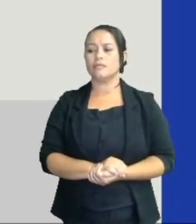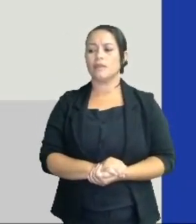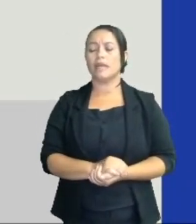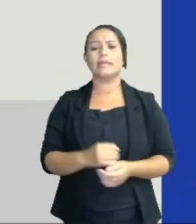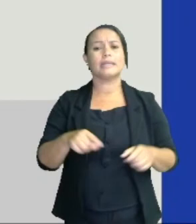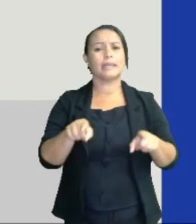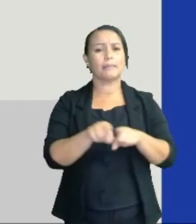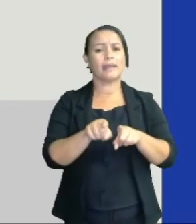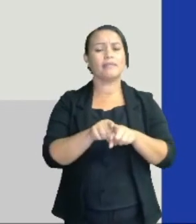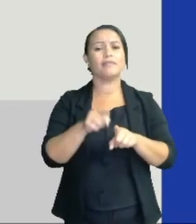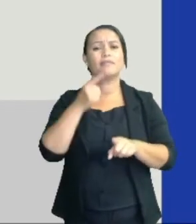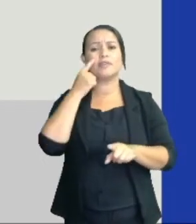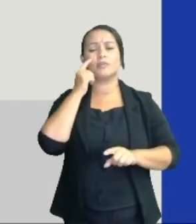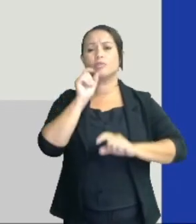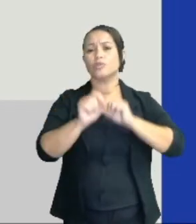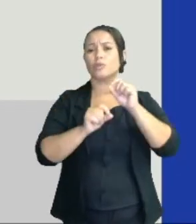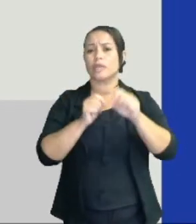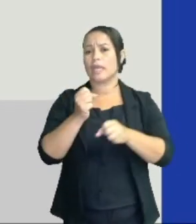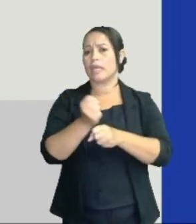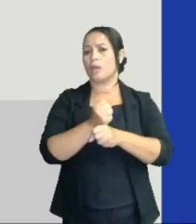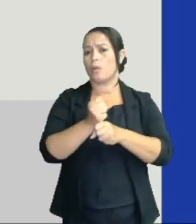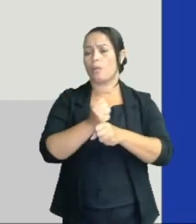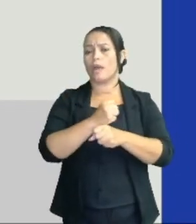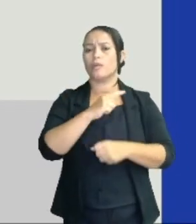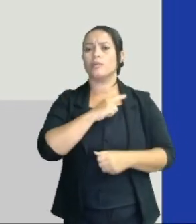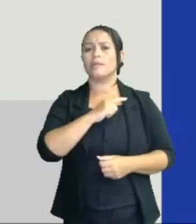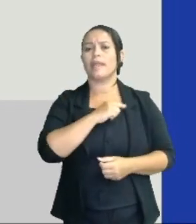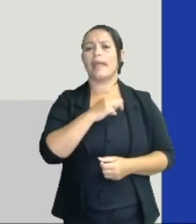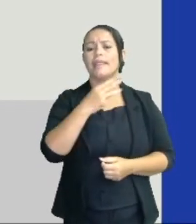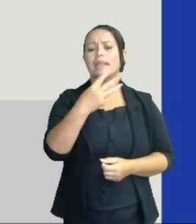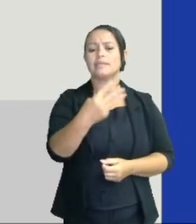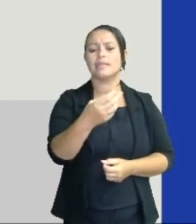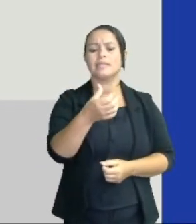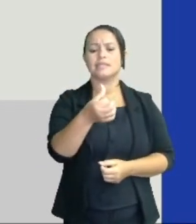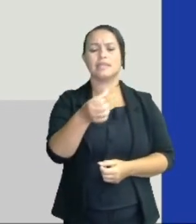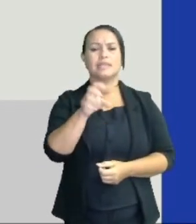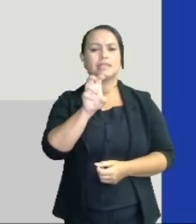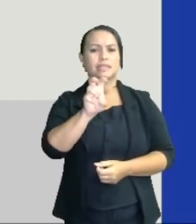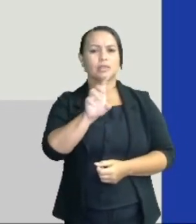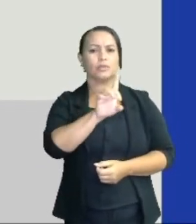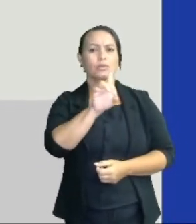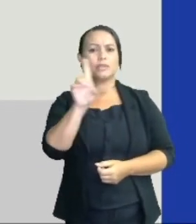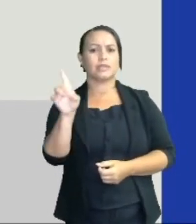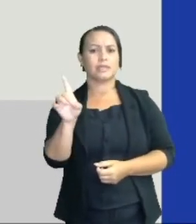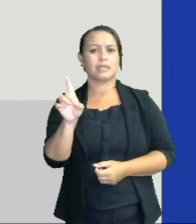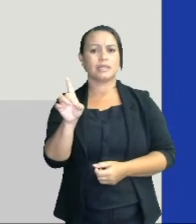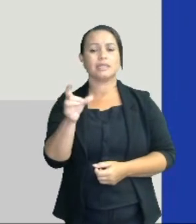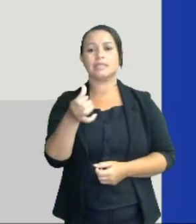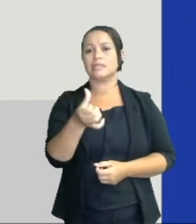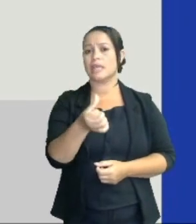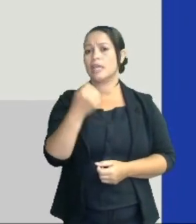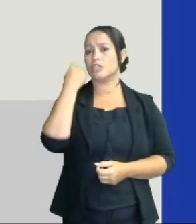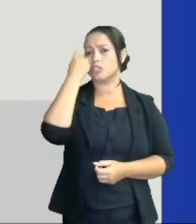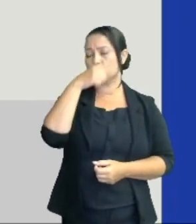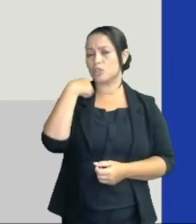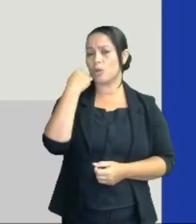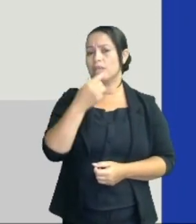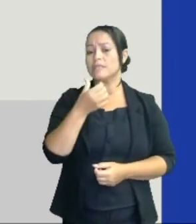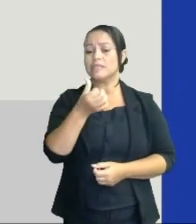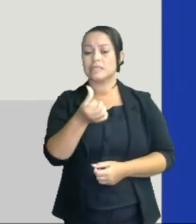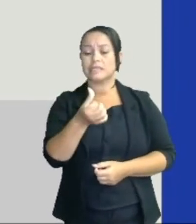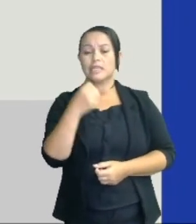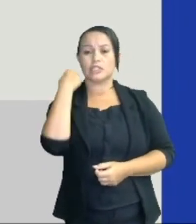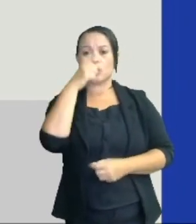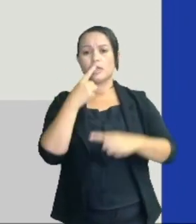A gente viu que o ano tem 365 dias e 6 horas, sendo as 6